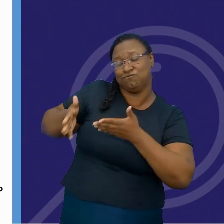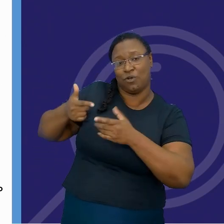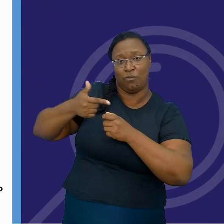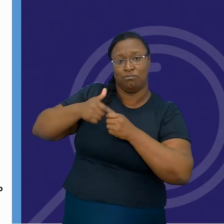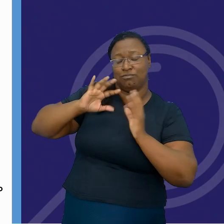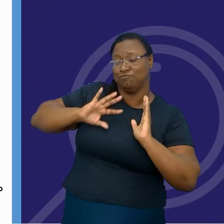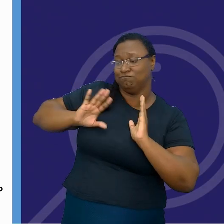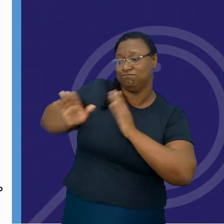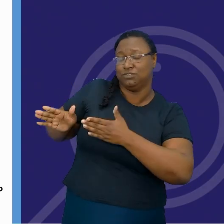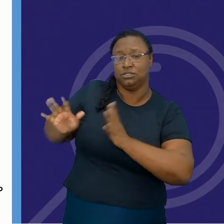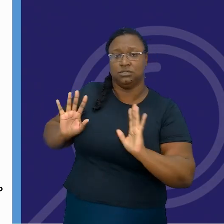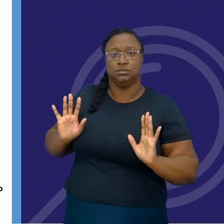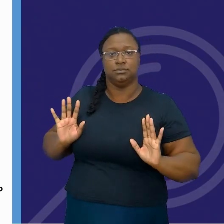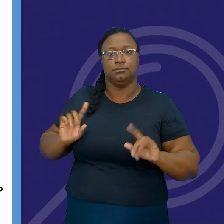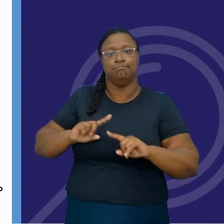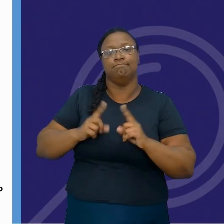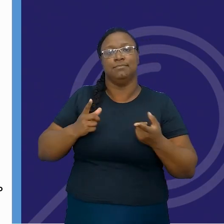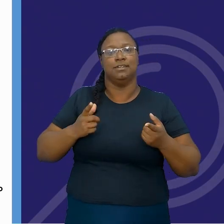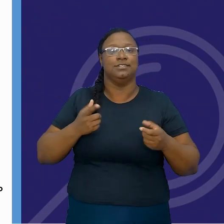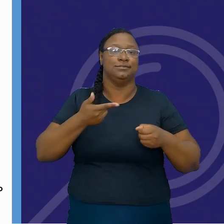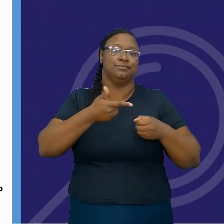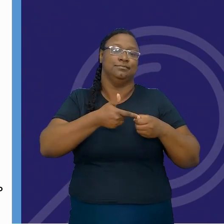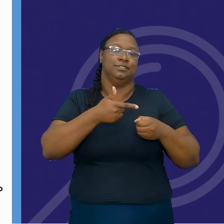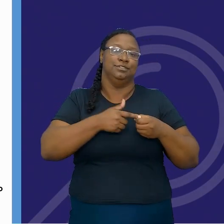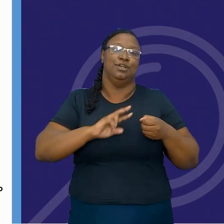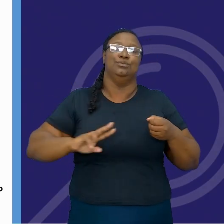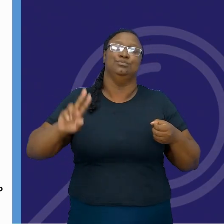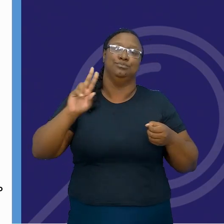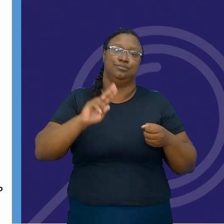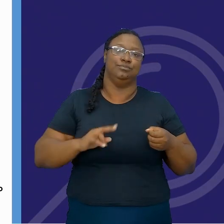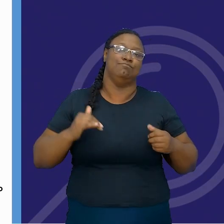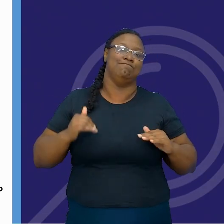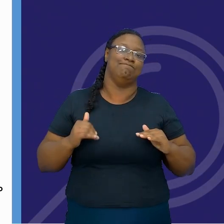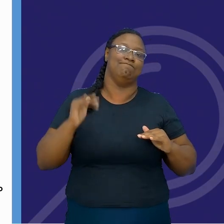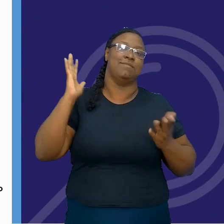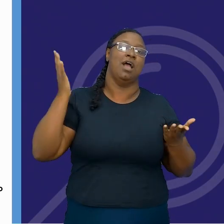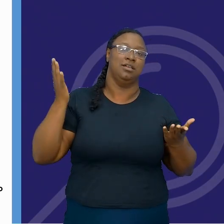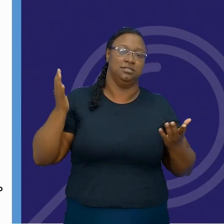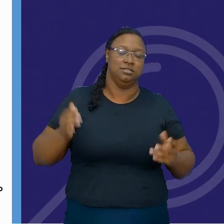ele continua sendo, né, o mais utilizado e tudo mais,